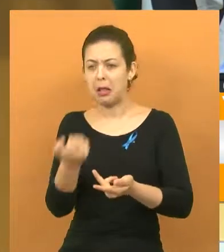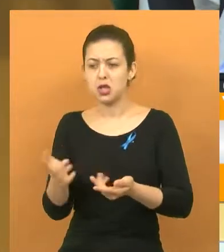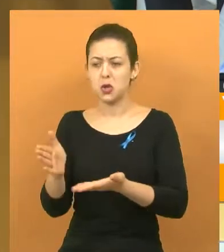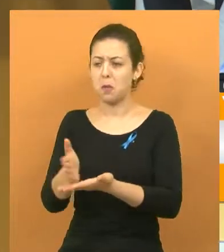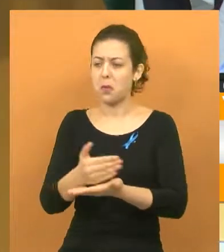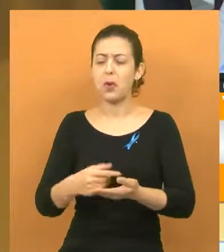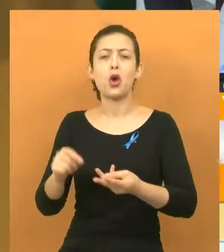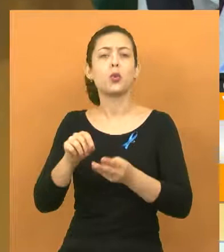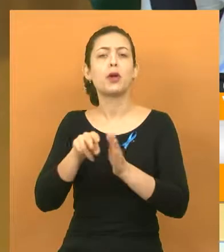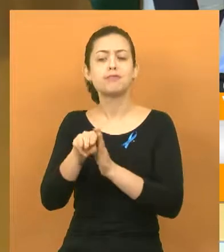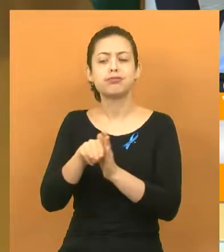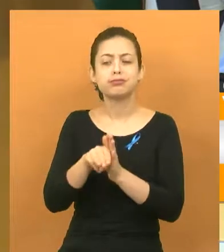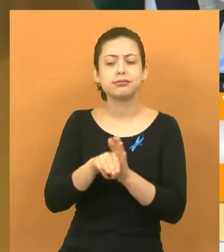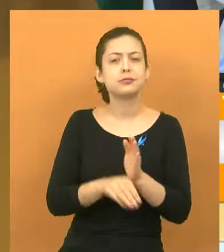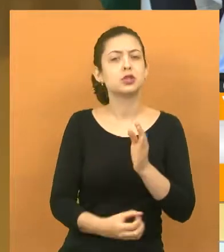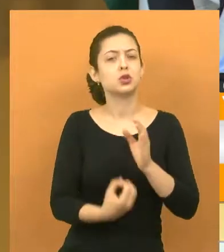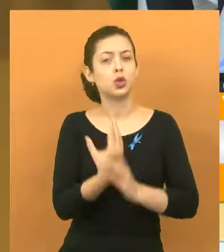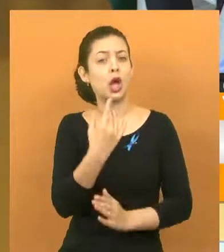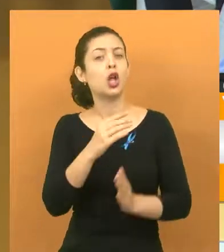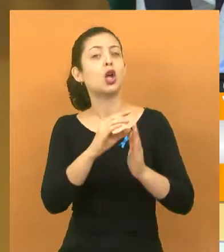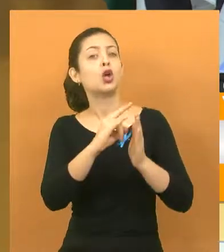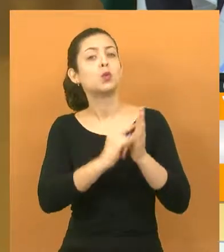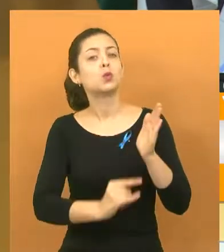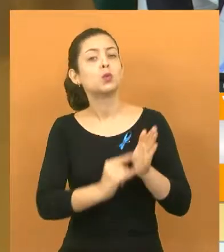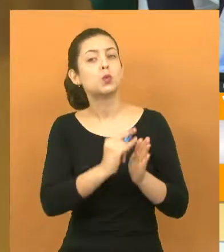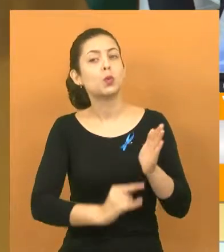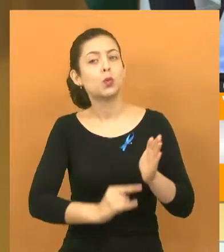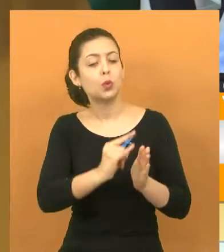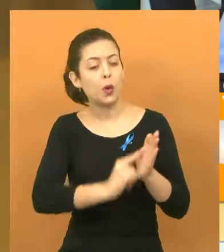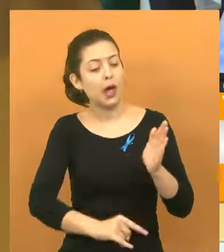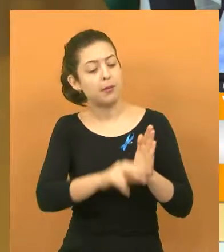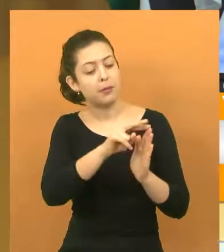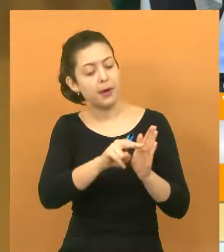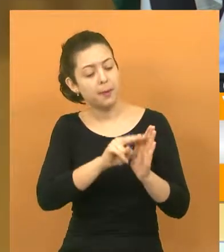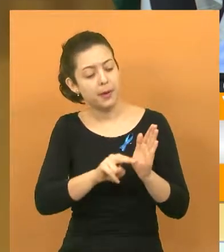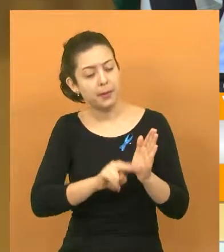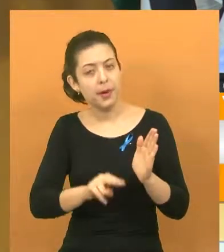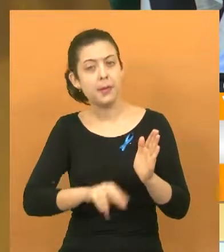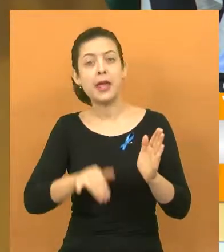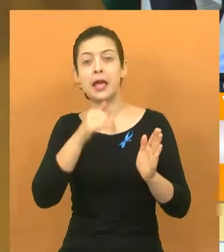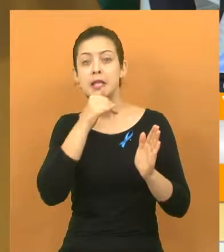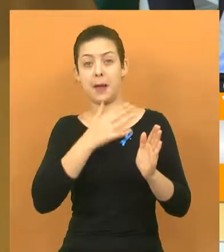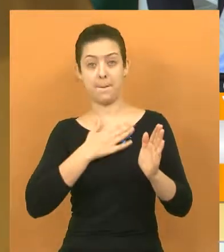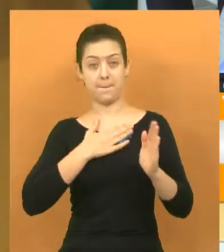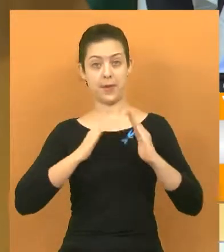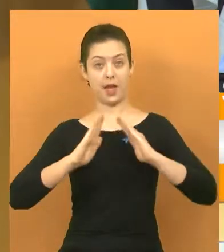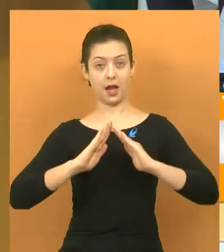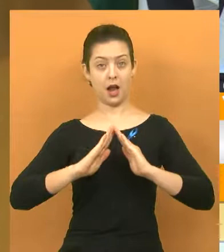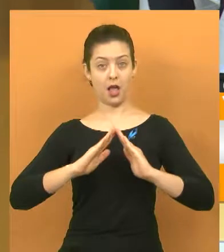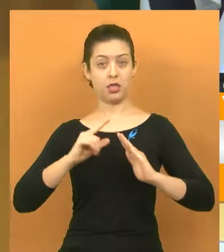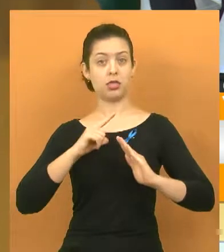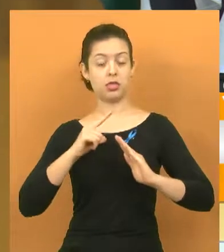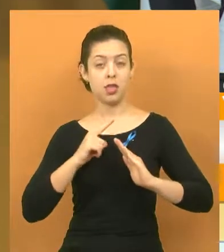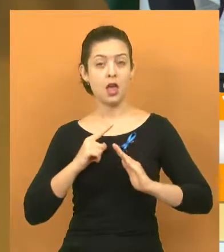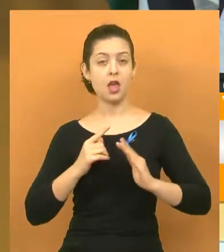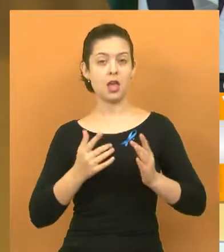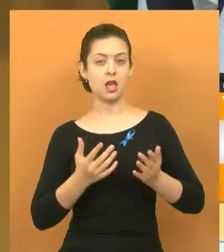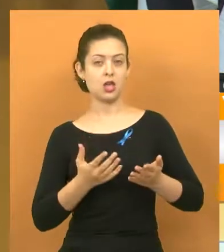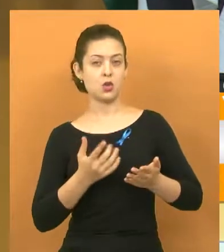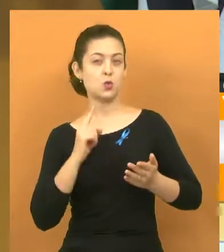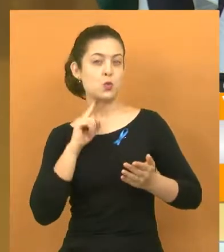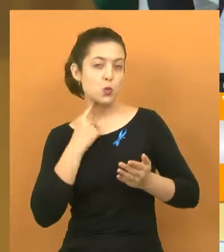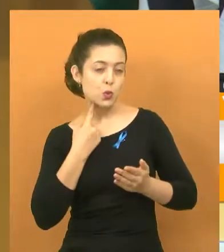uma metodologia, um documento, aonde, se eu tenho a minha casa, e eu tenho um monte de entulho,